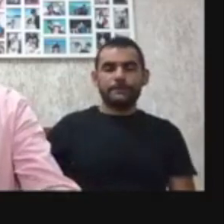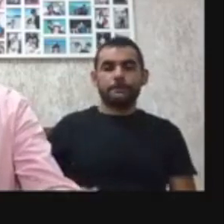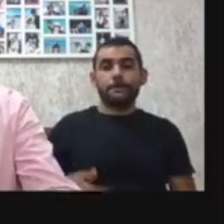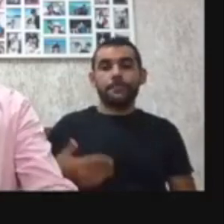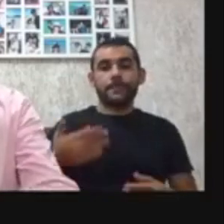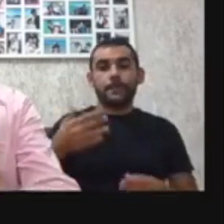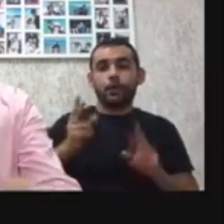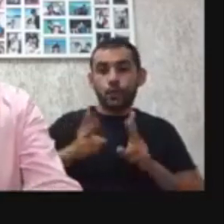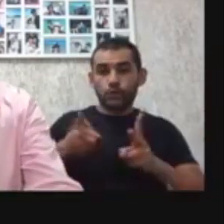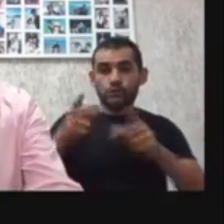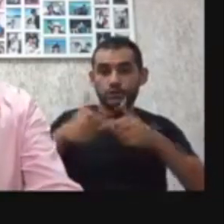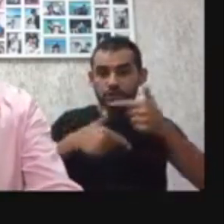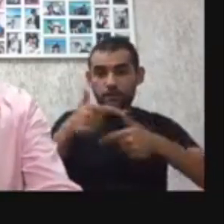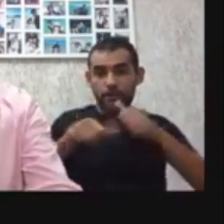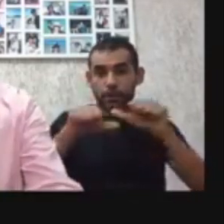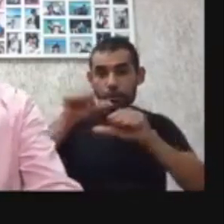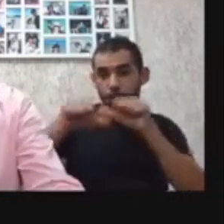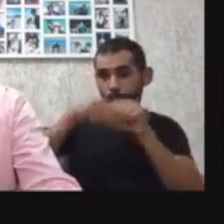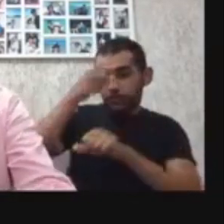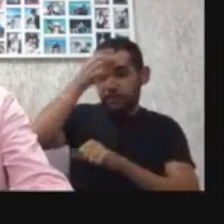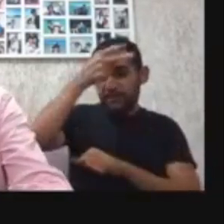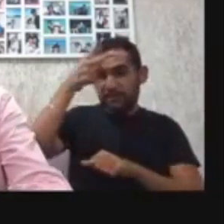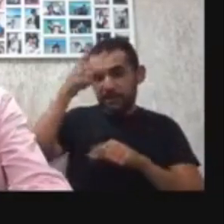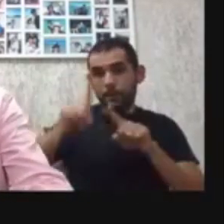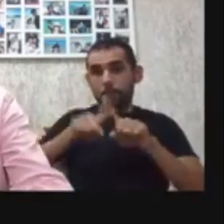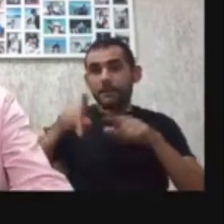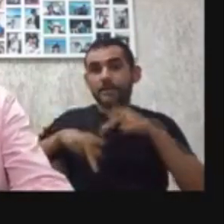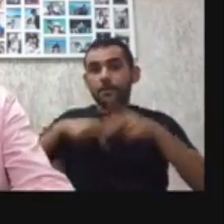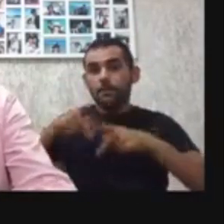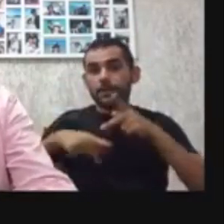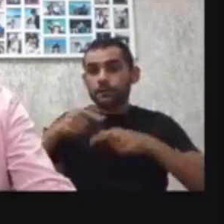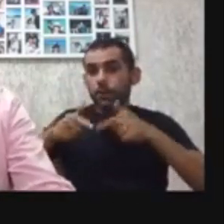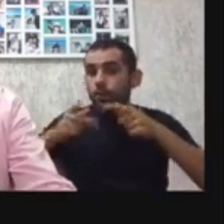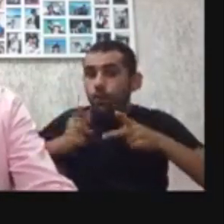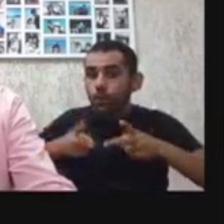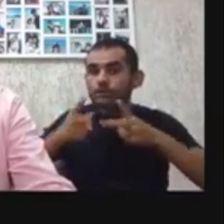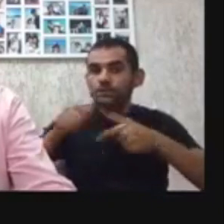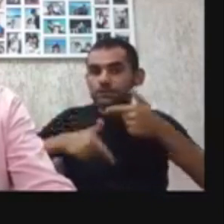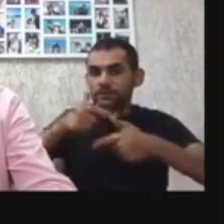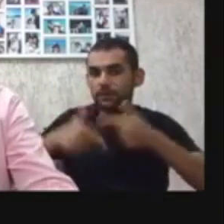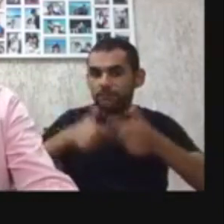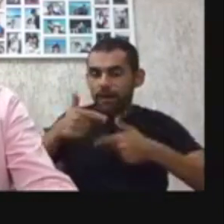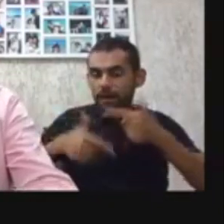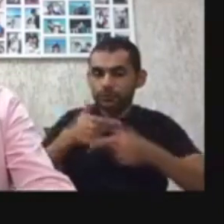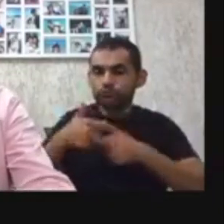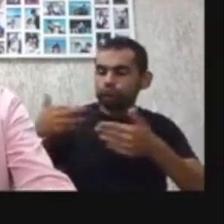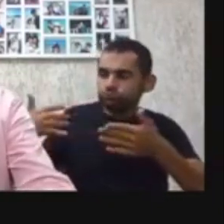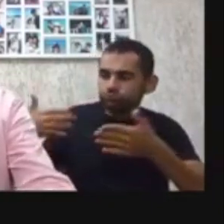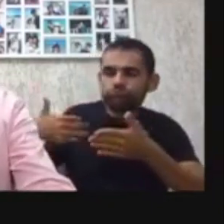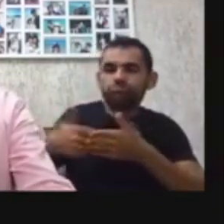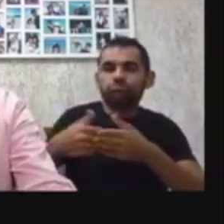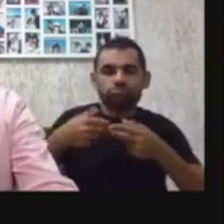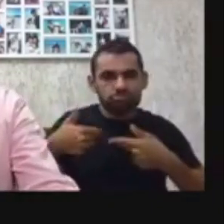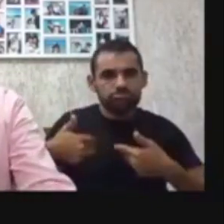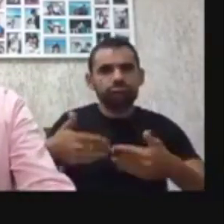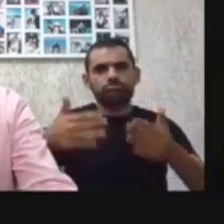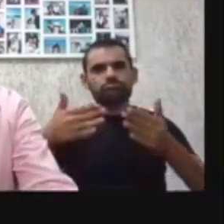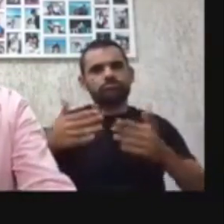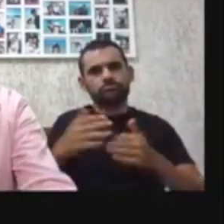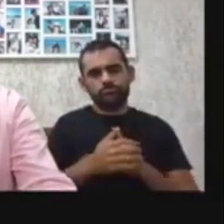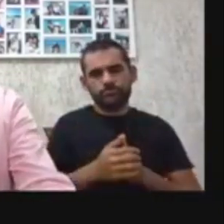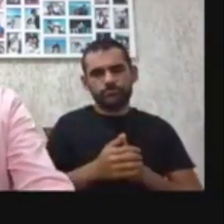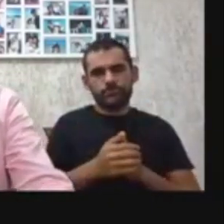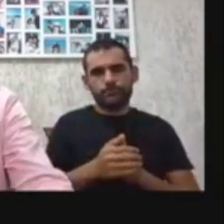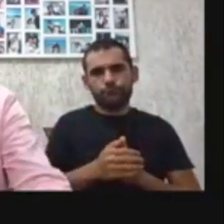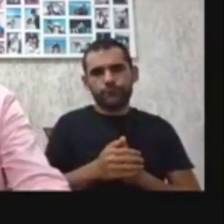de continuidade. Muda-se o prefeito, mas a população continua com os serviços públicos sendo prestados